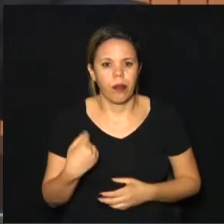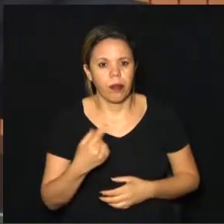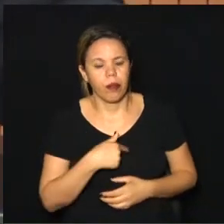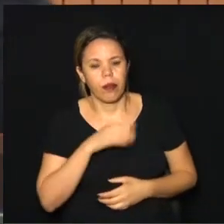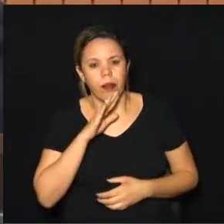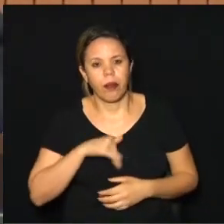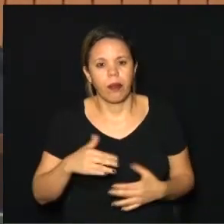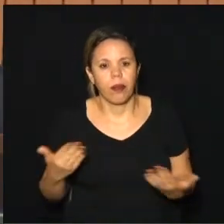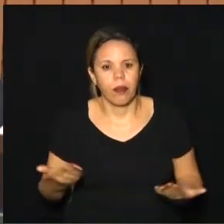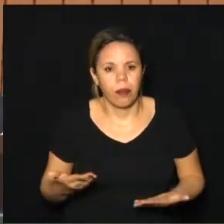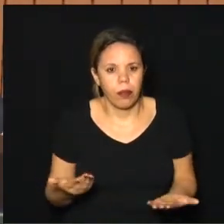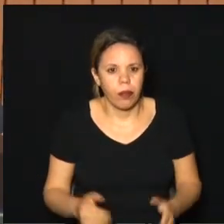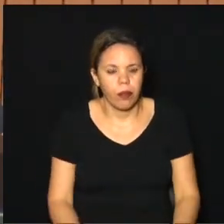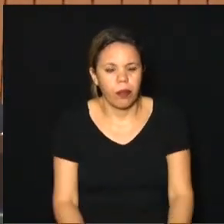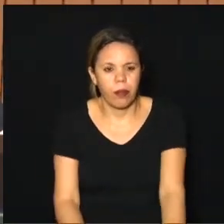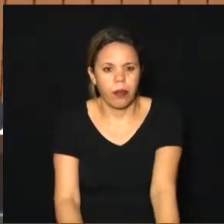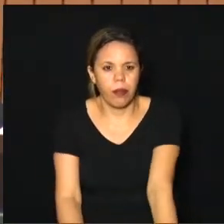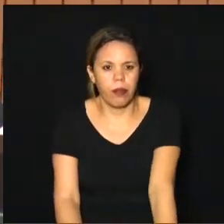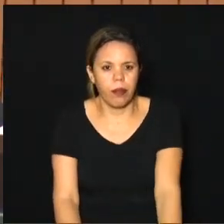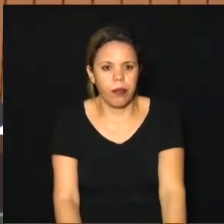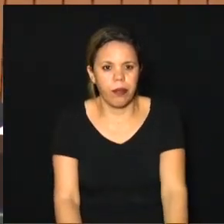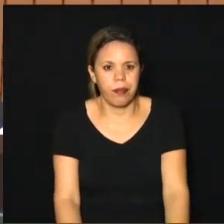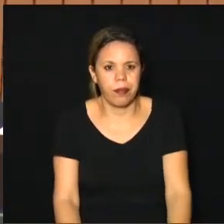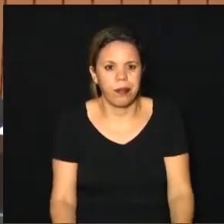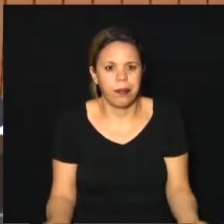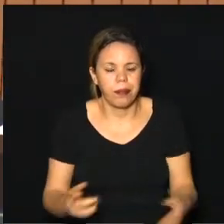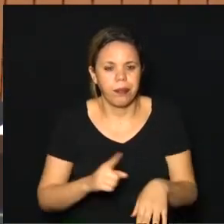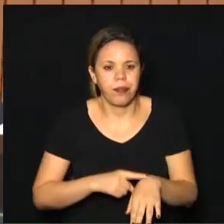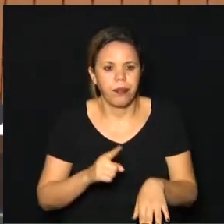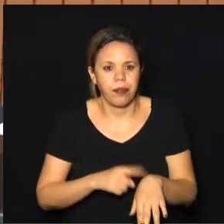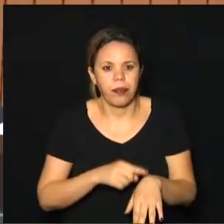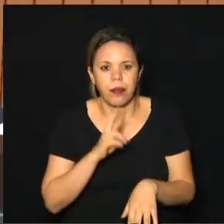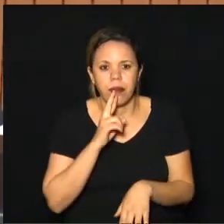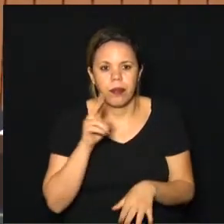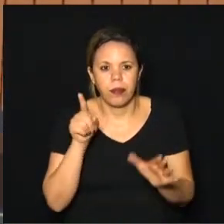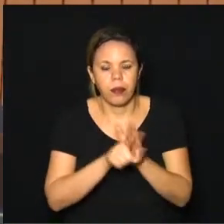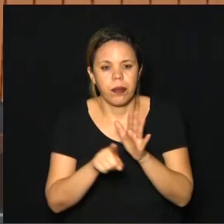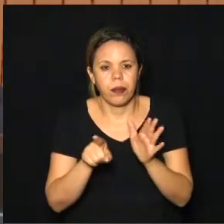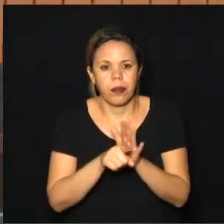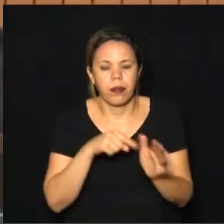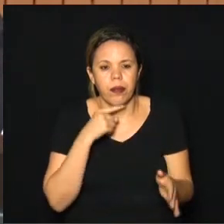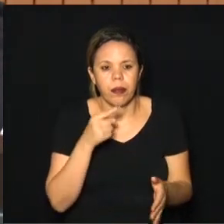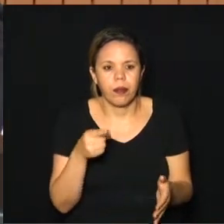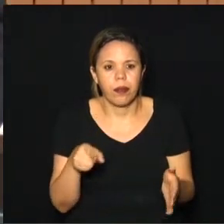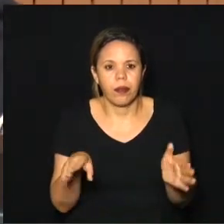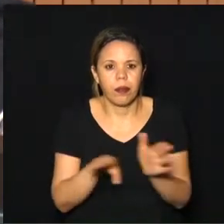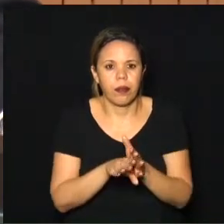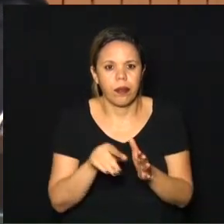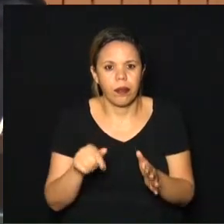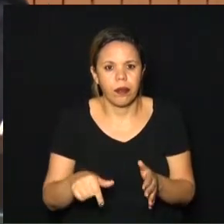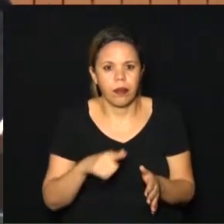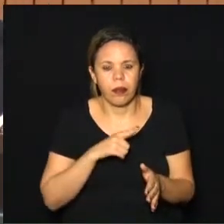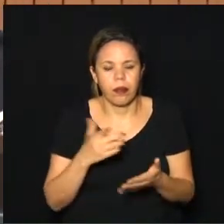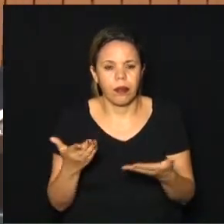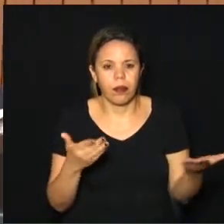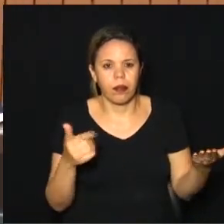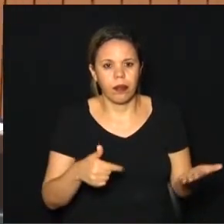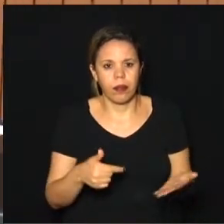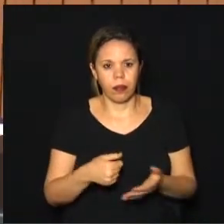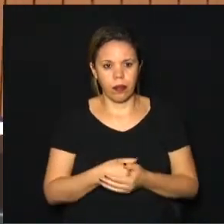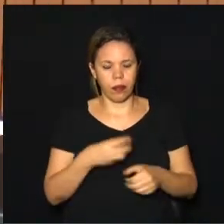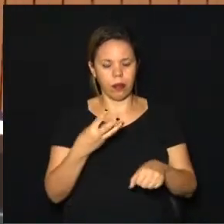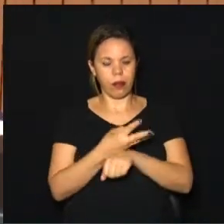tarde de hoje. Né? Eu vou destinar agora um tempo para responder os questionamentos que a gente eventualmente tenha recebido aí